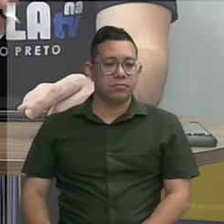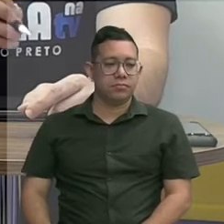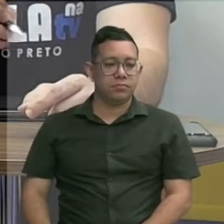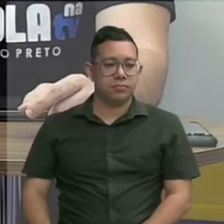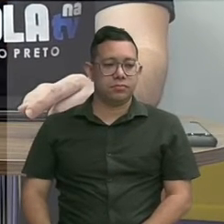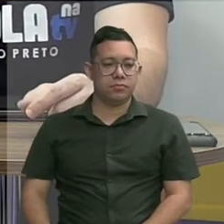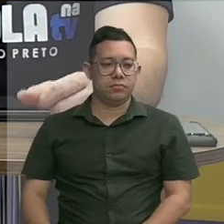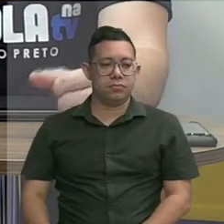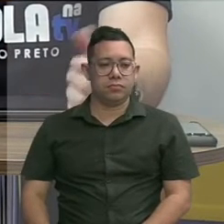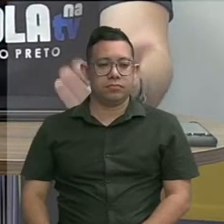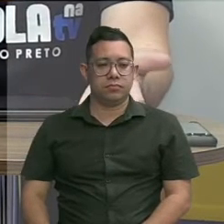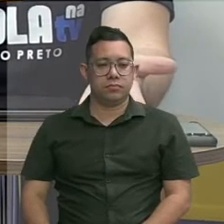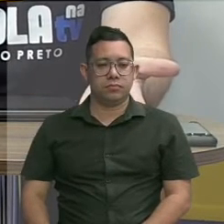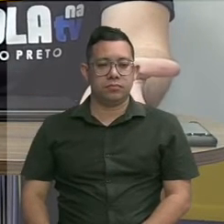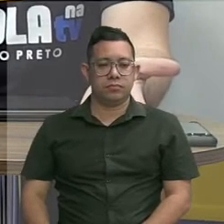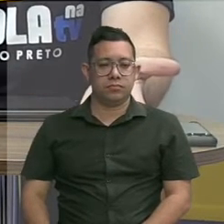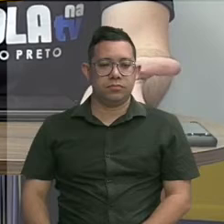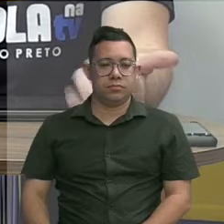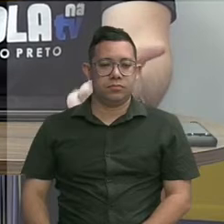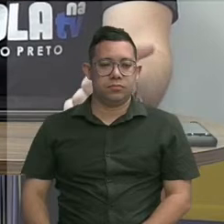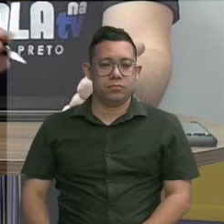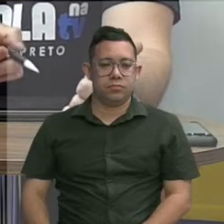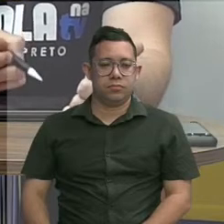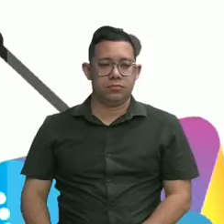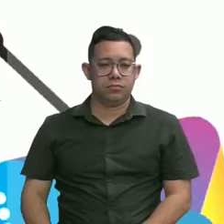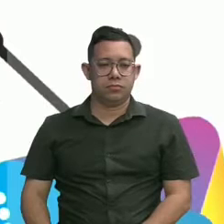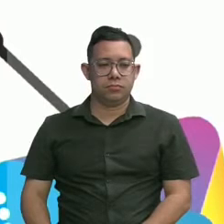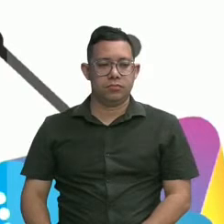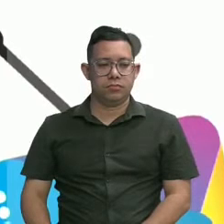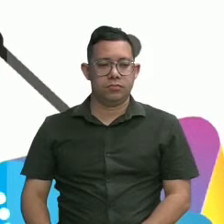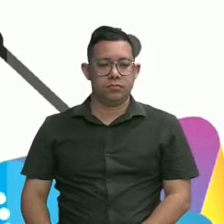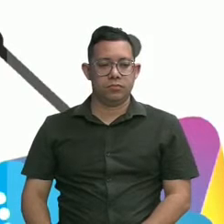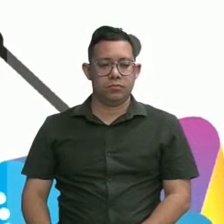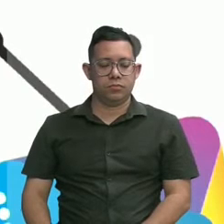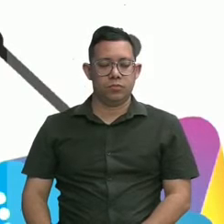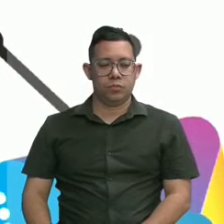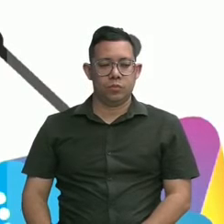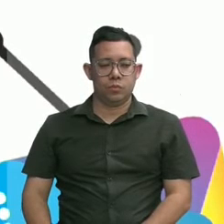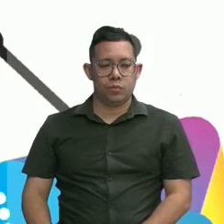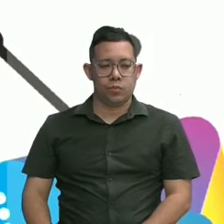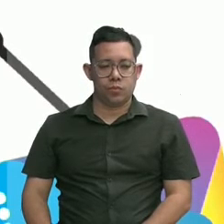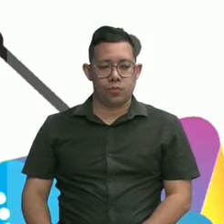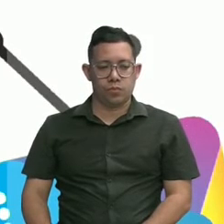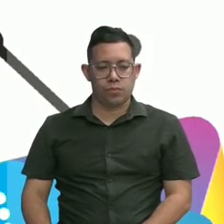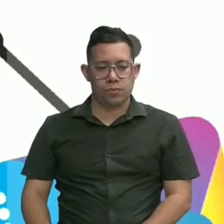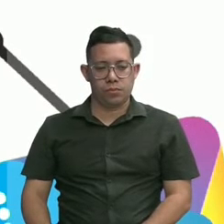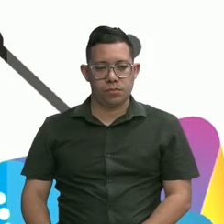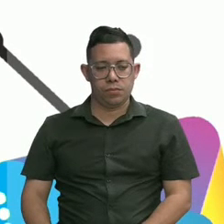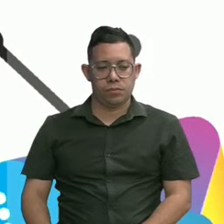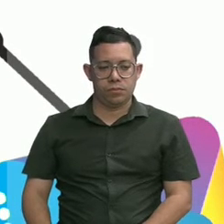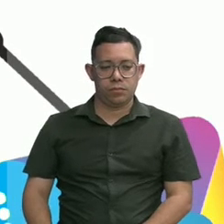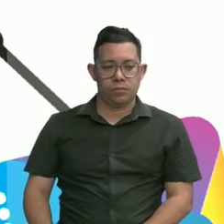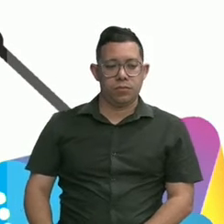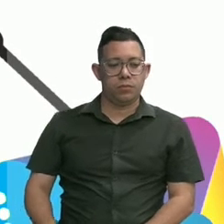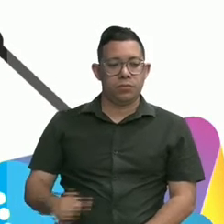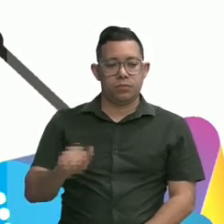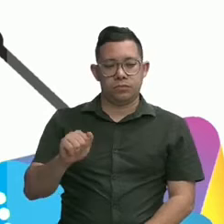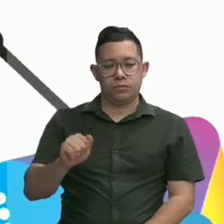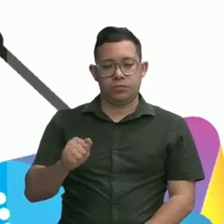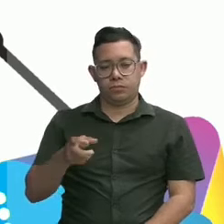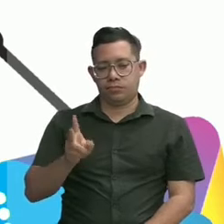vamos analisar então primeiro se ela do 2º grau gente estão lá eu tenho aqui o ai está sempre junto